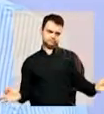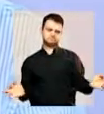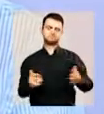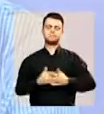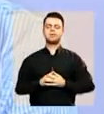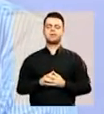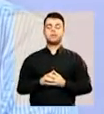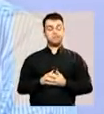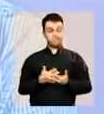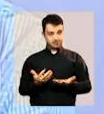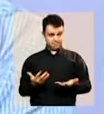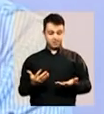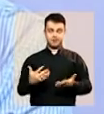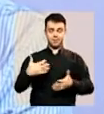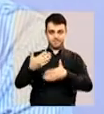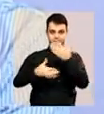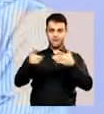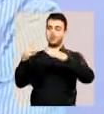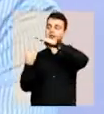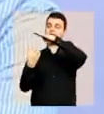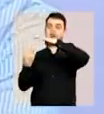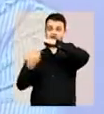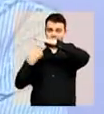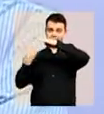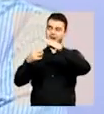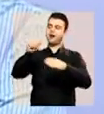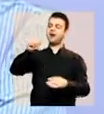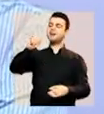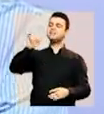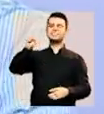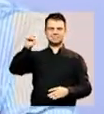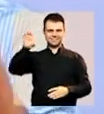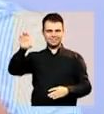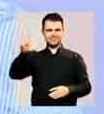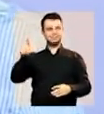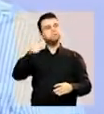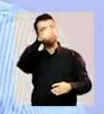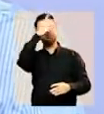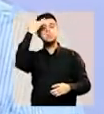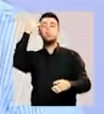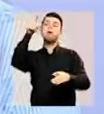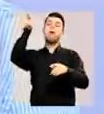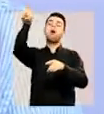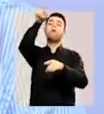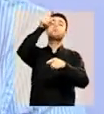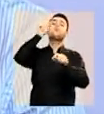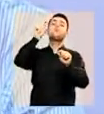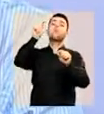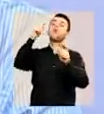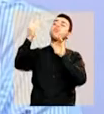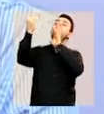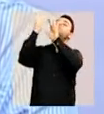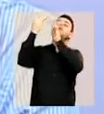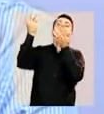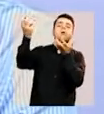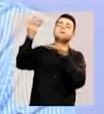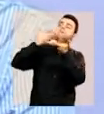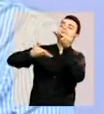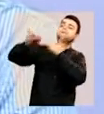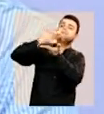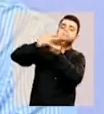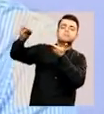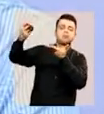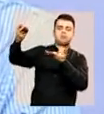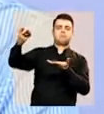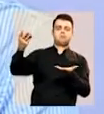eu pedi, assim, para a IESEC, né, eu quero entrar em contato com o pessoal de lá, para eu já praticar, ter algo